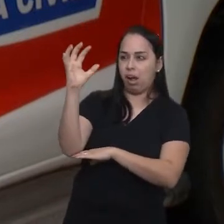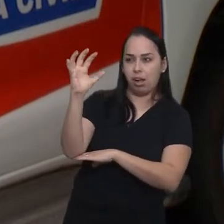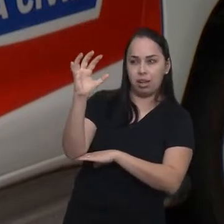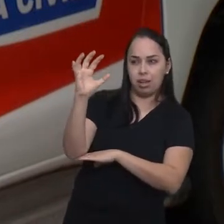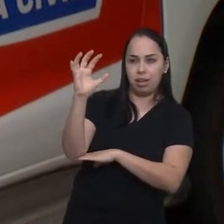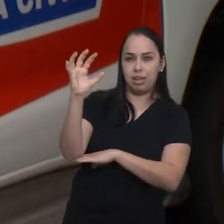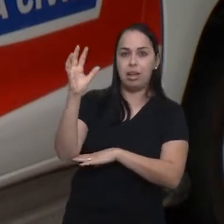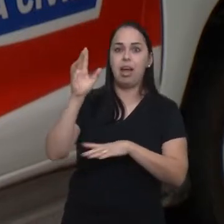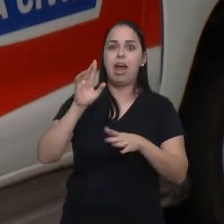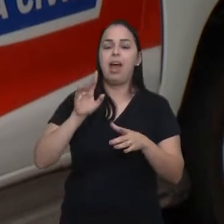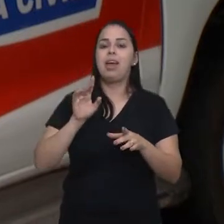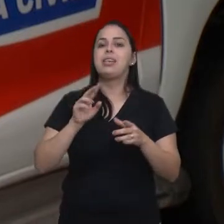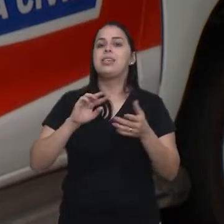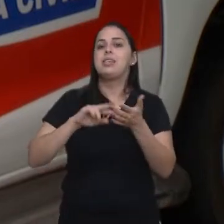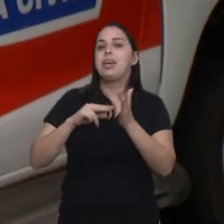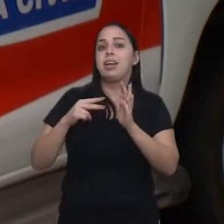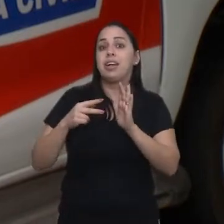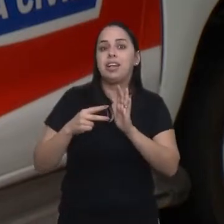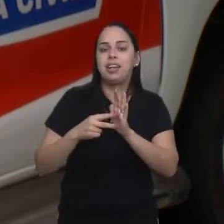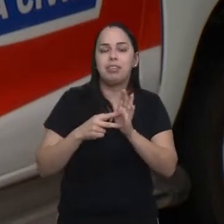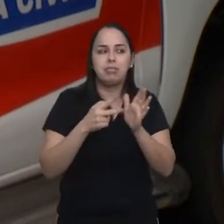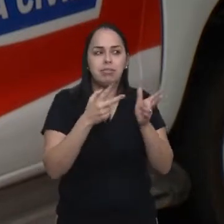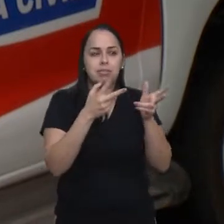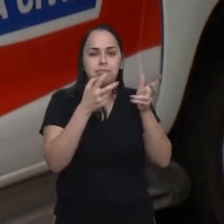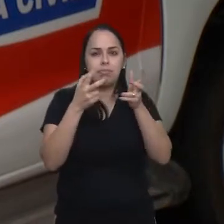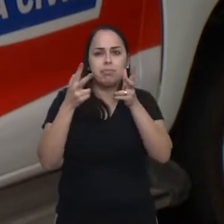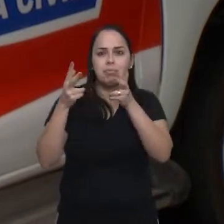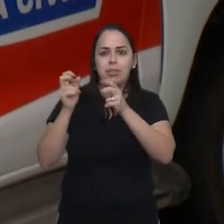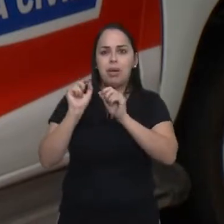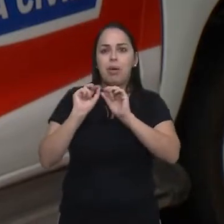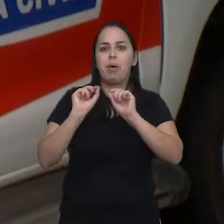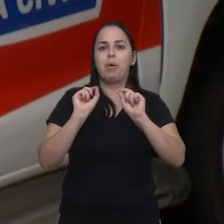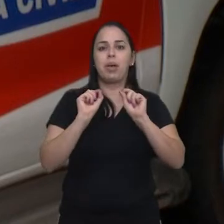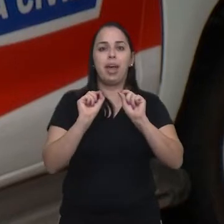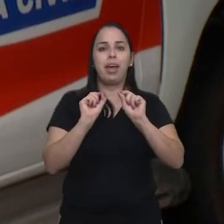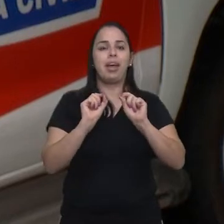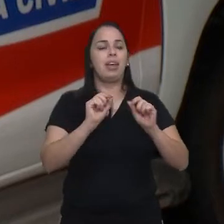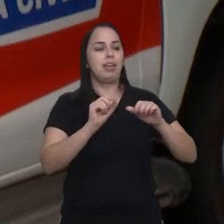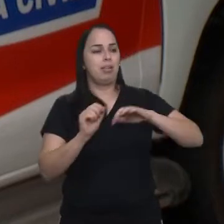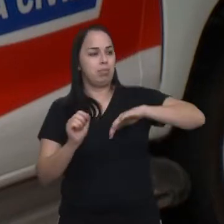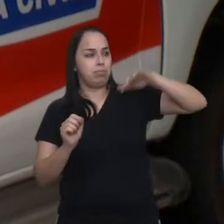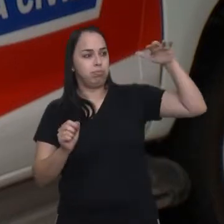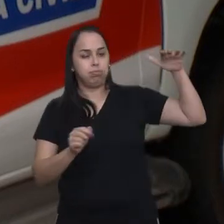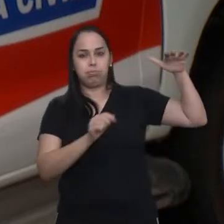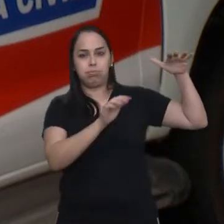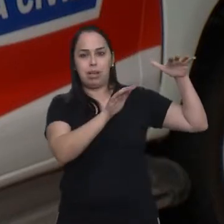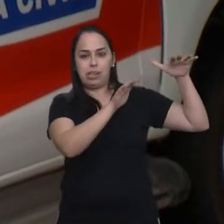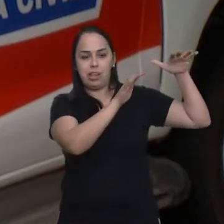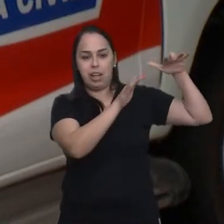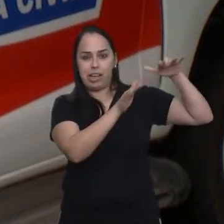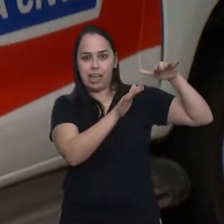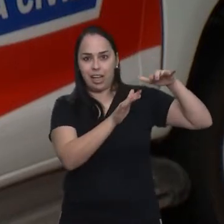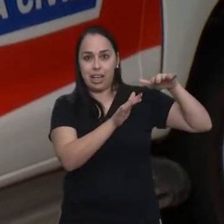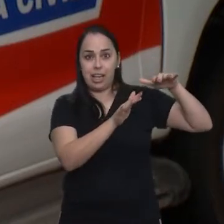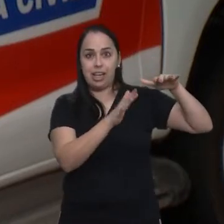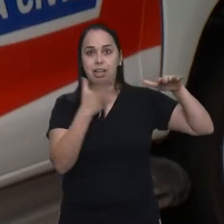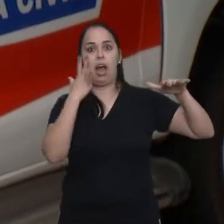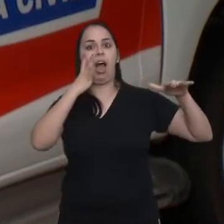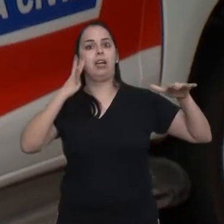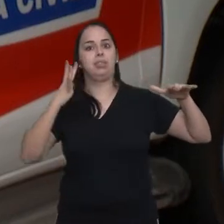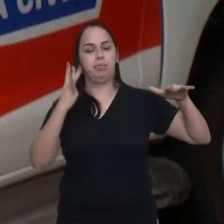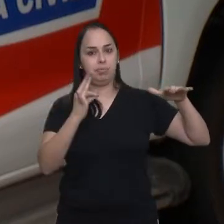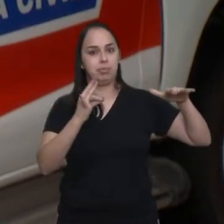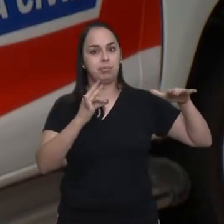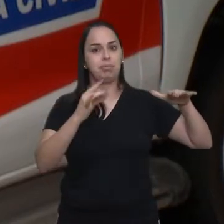poste. Todos esses são sinais de que está tendo uma movimentação de terra, ou seja, ali já é um